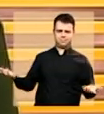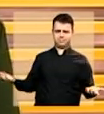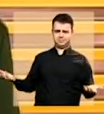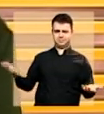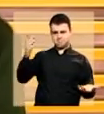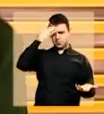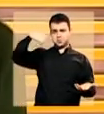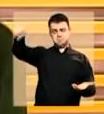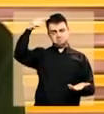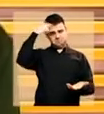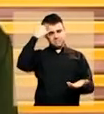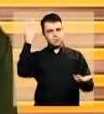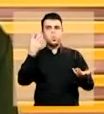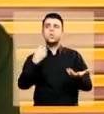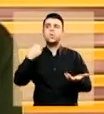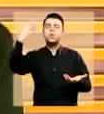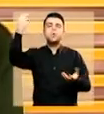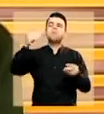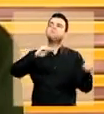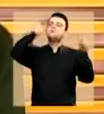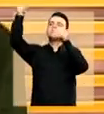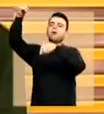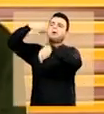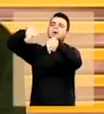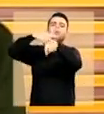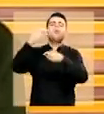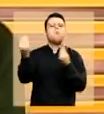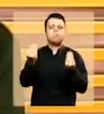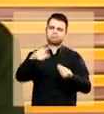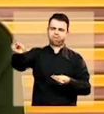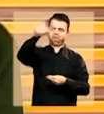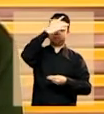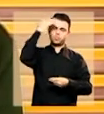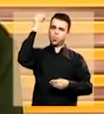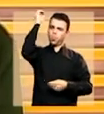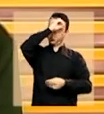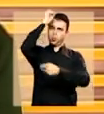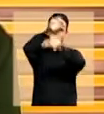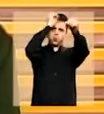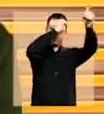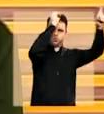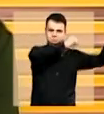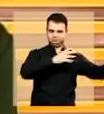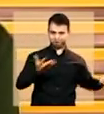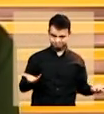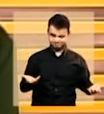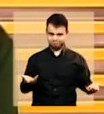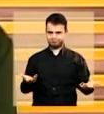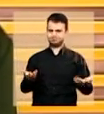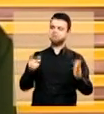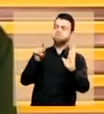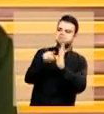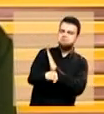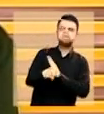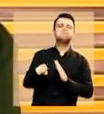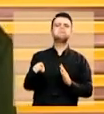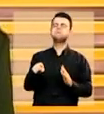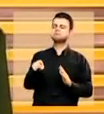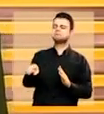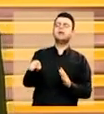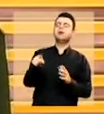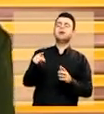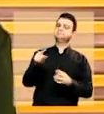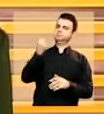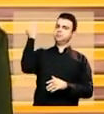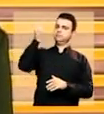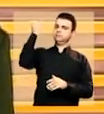destino, mas não realmente sabem, né, o que é. Então, conversar, você saber a sondagem, né, para nós é importantíssima. A gente